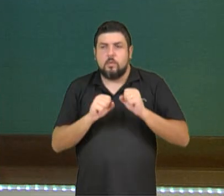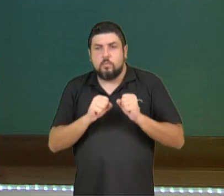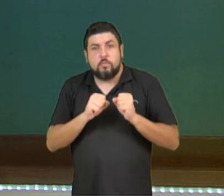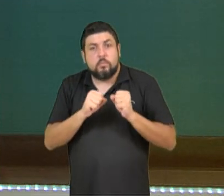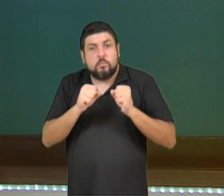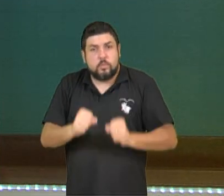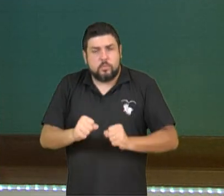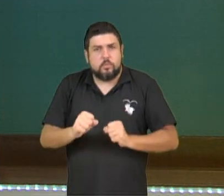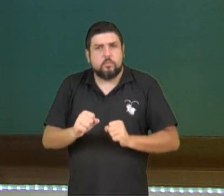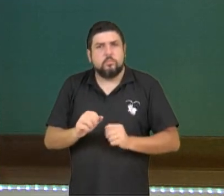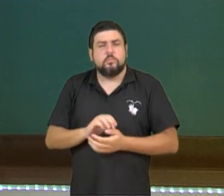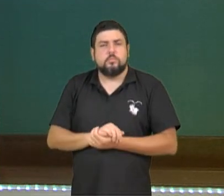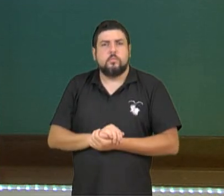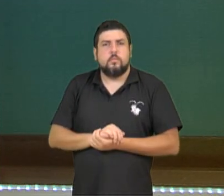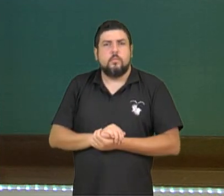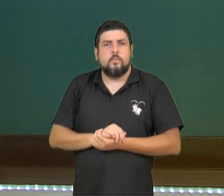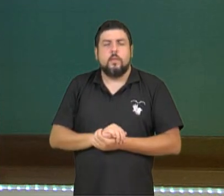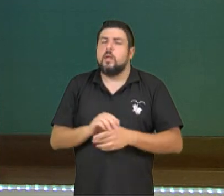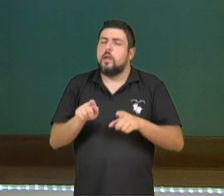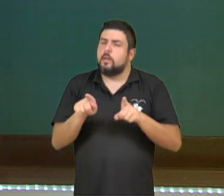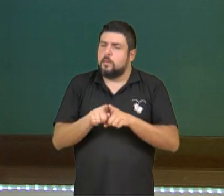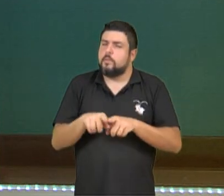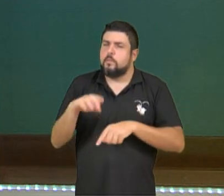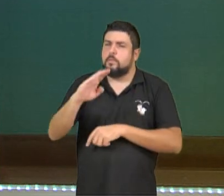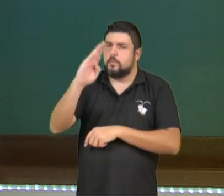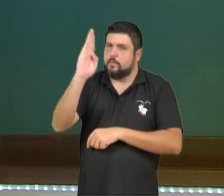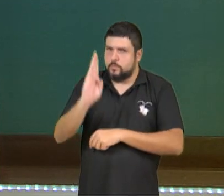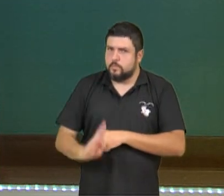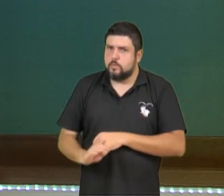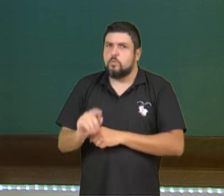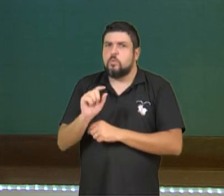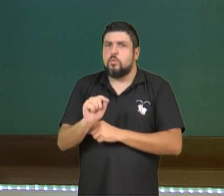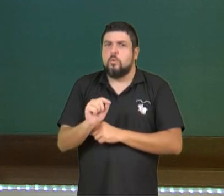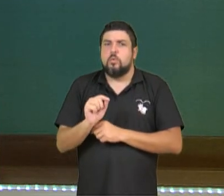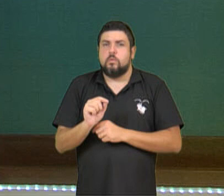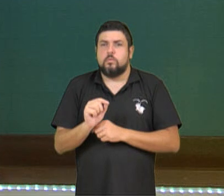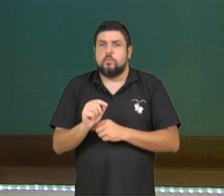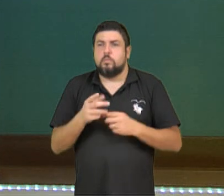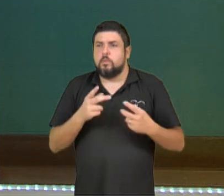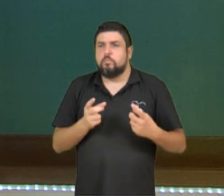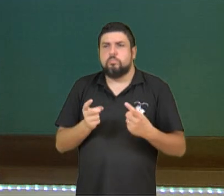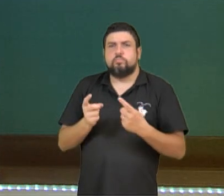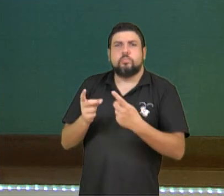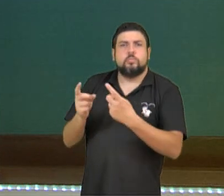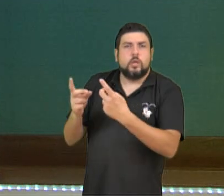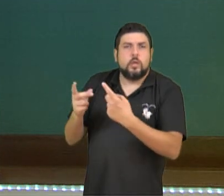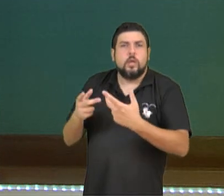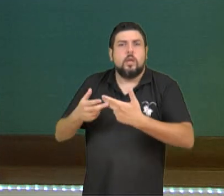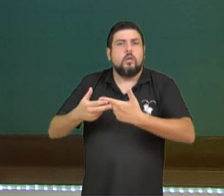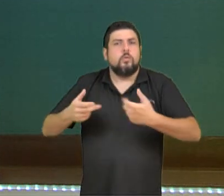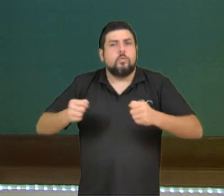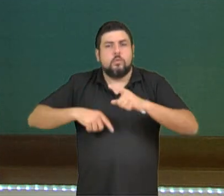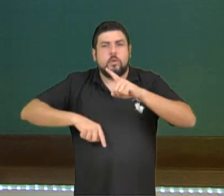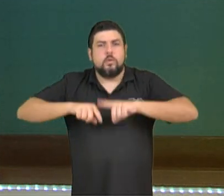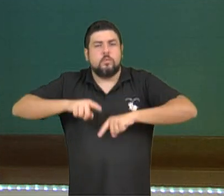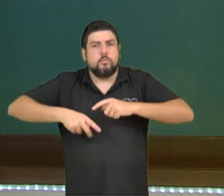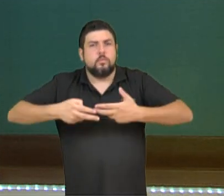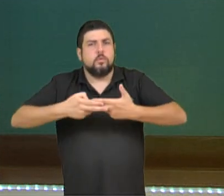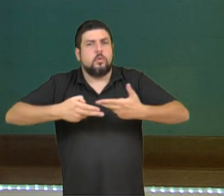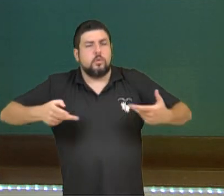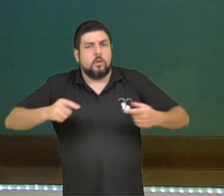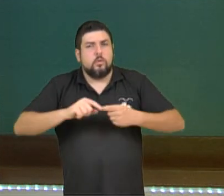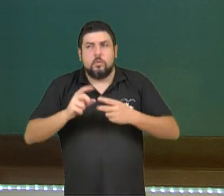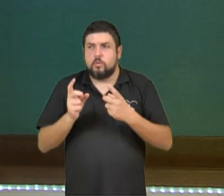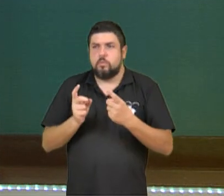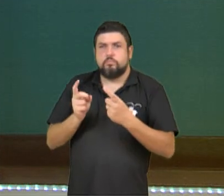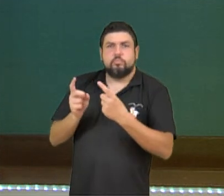destaca-se no cenário mundial, dentro do aspecto principalmente da exportação de commodities, produtos bem matéria-prima